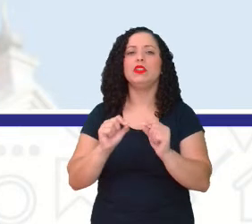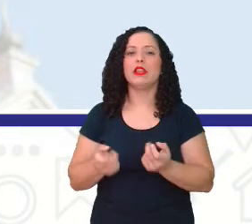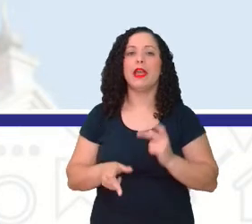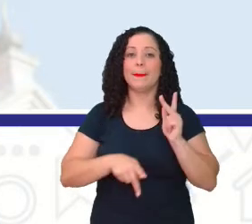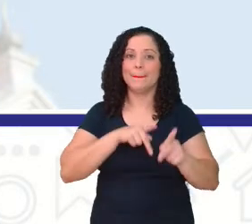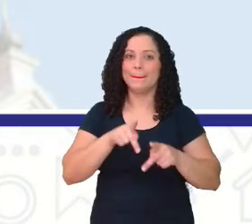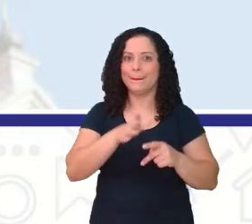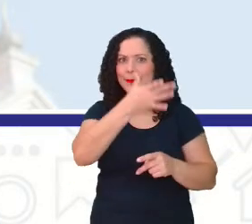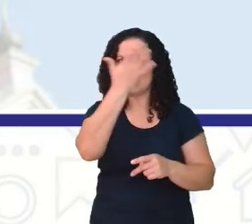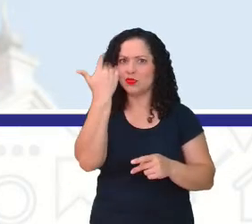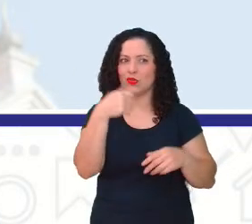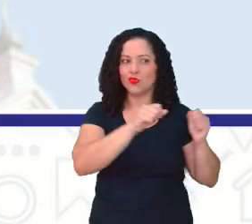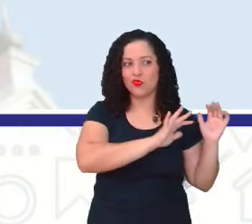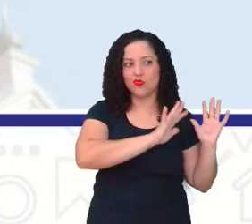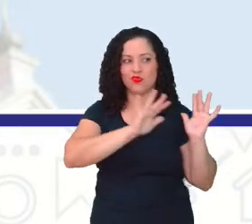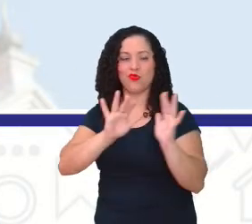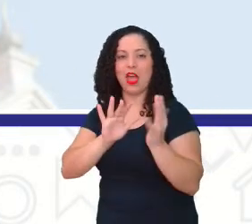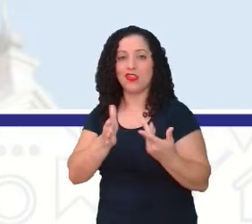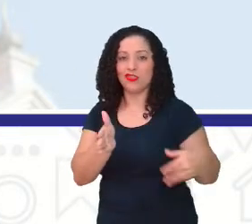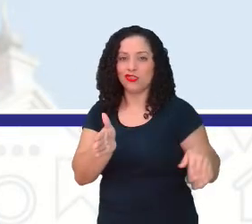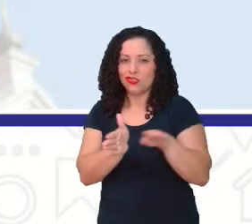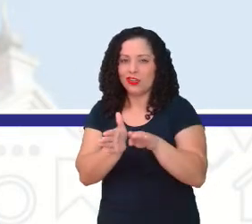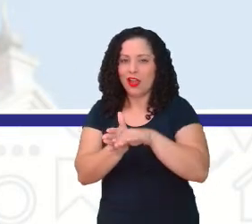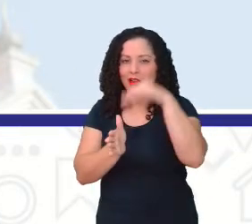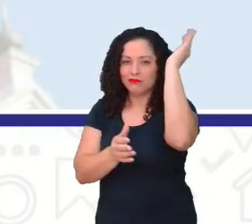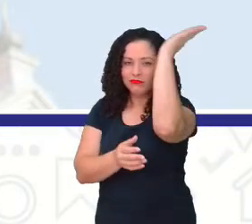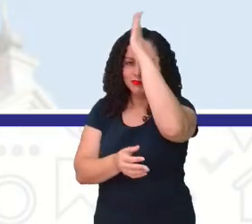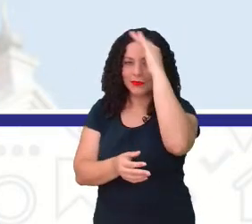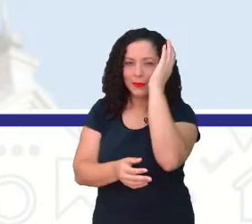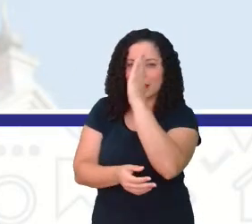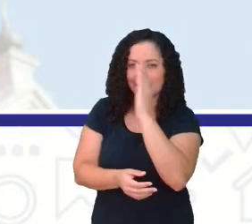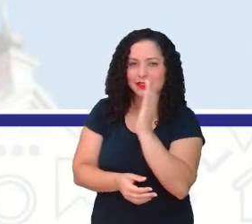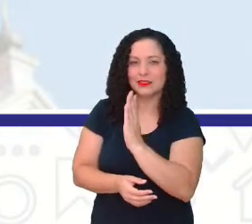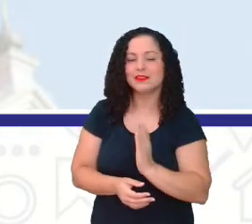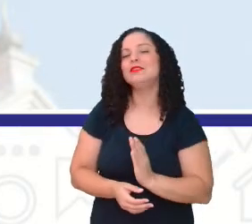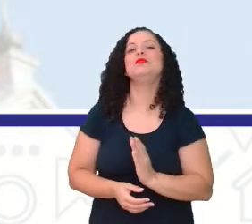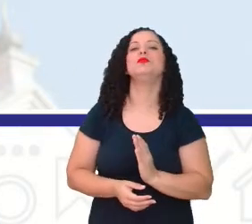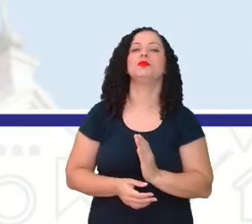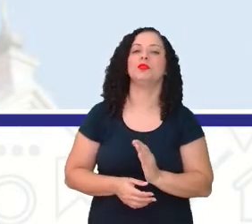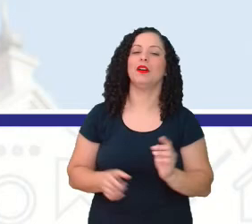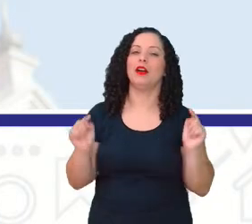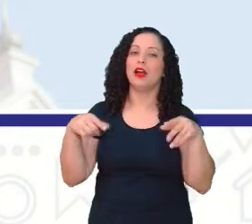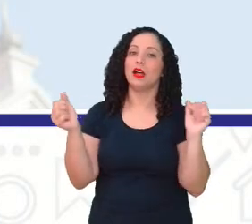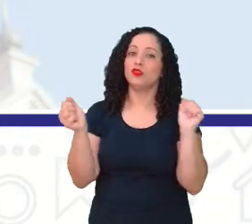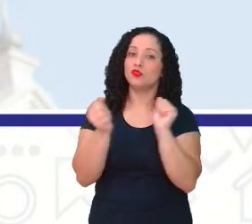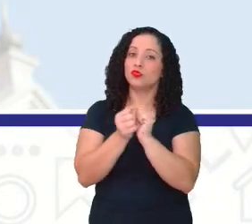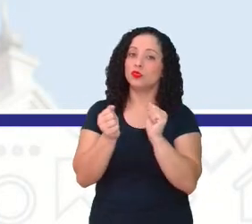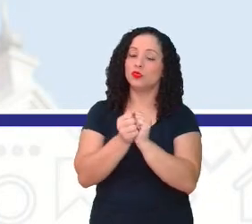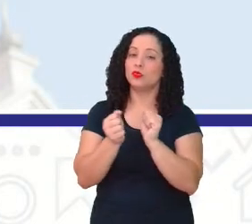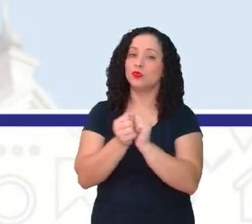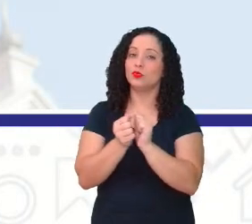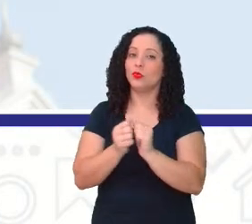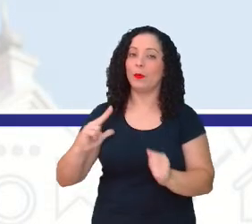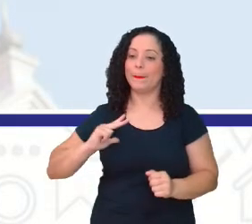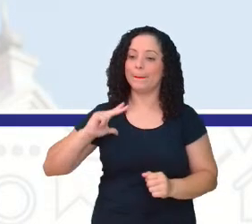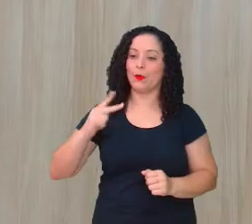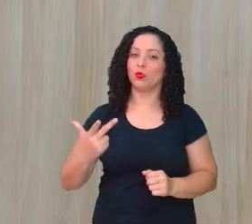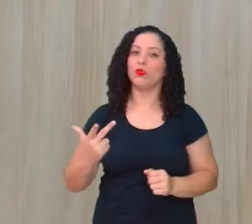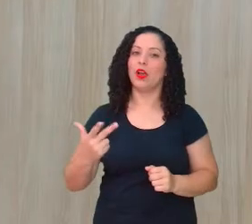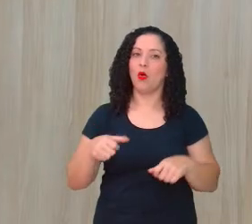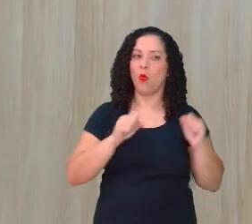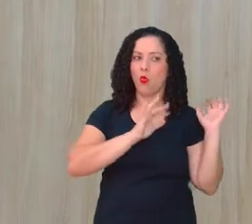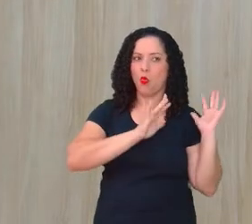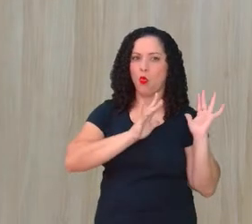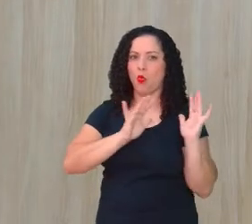chegar aqui ao Brasil, certo? Vão chegar aqui ao Brasil junto com os colonizadores portugueses, né? E